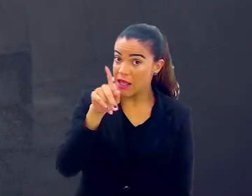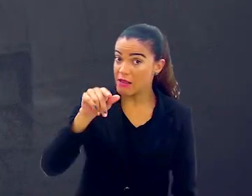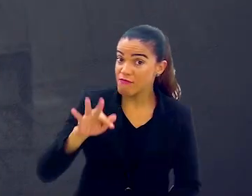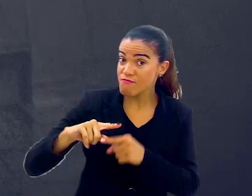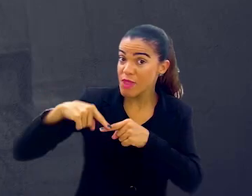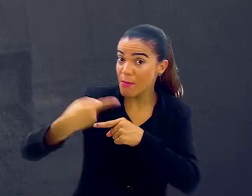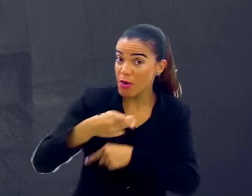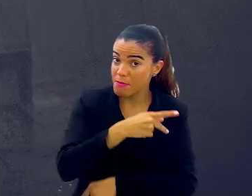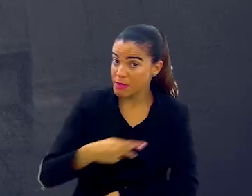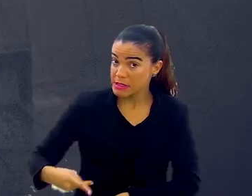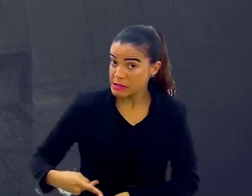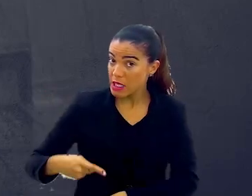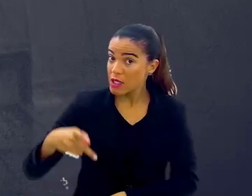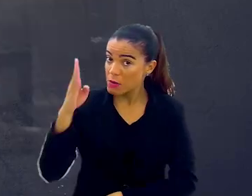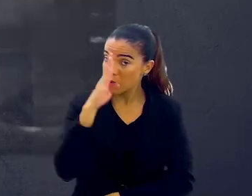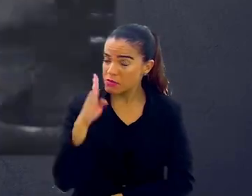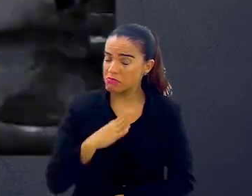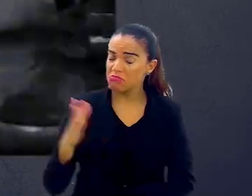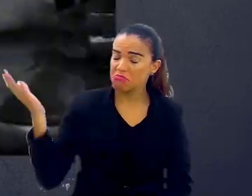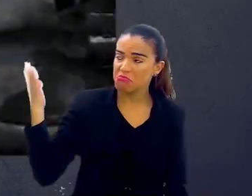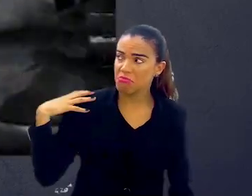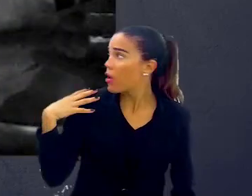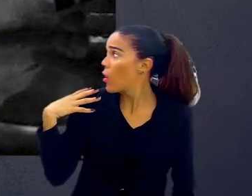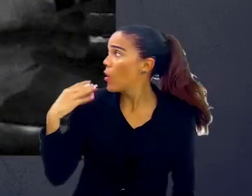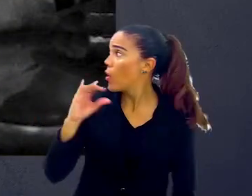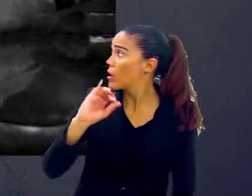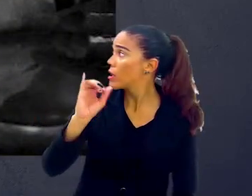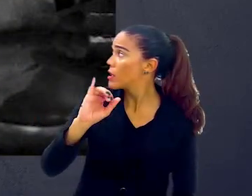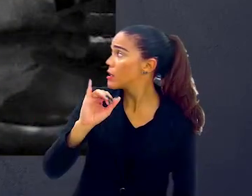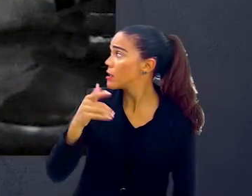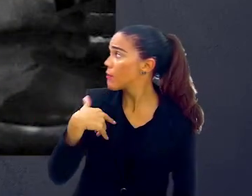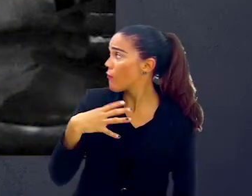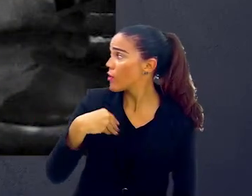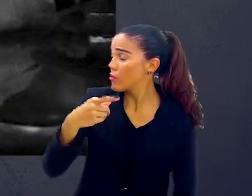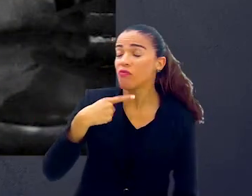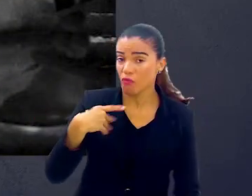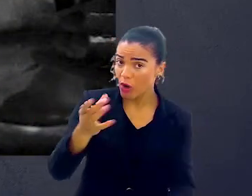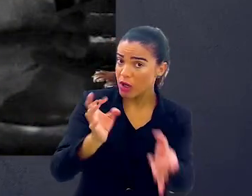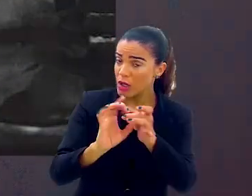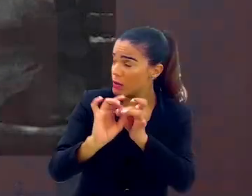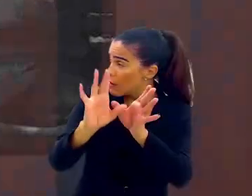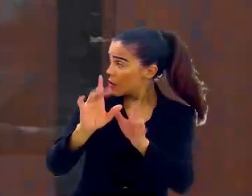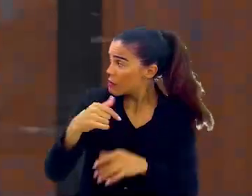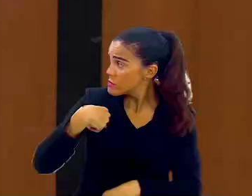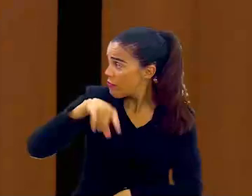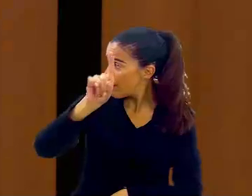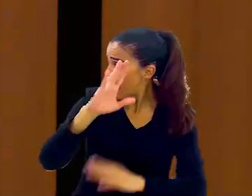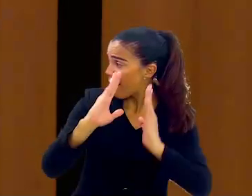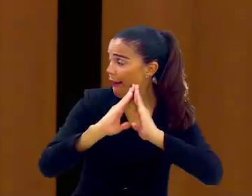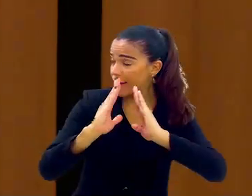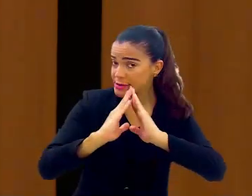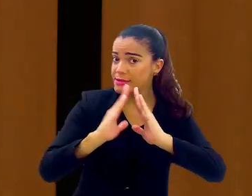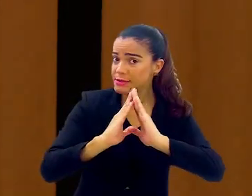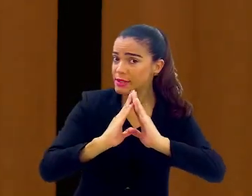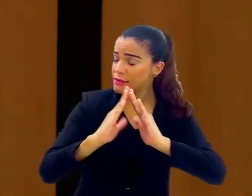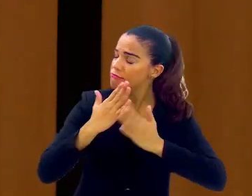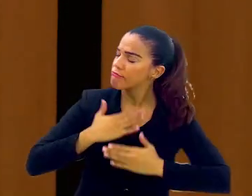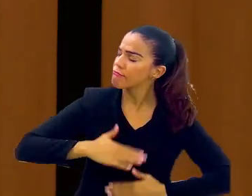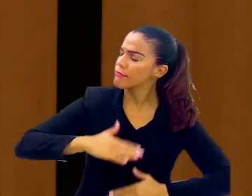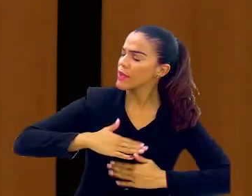presidente da República depois. Ele disse, meu filho, eu vou te liberar, você vai para